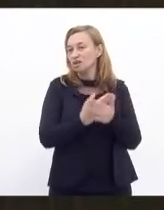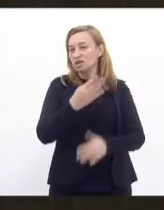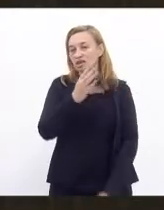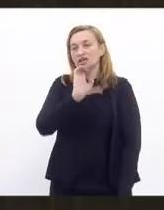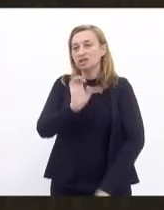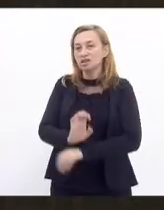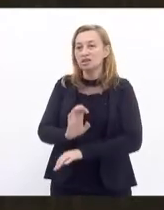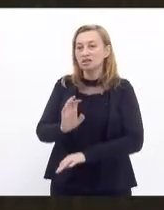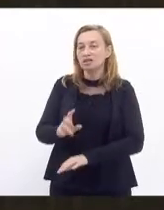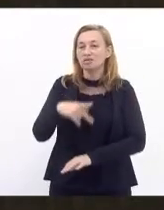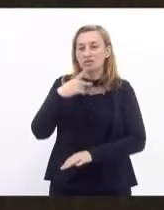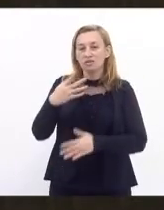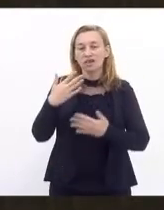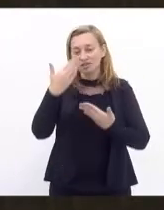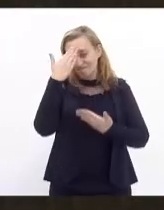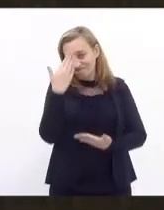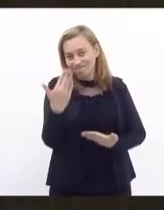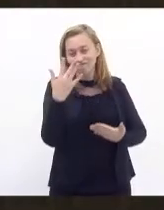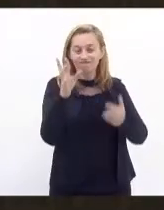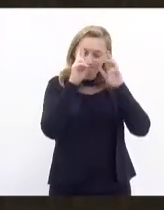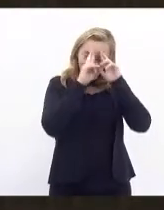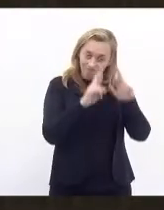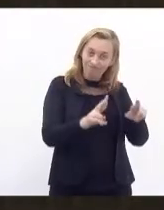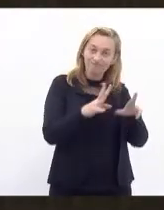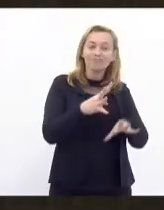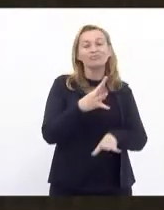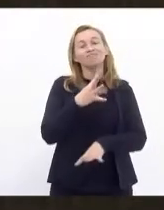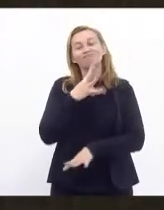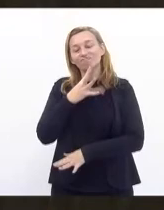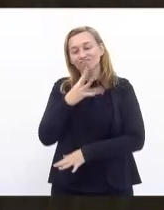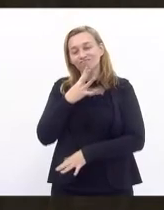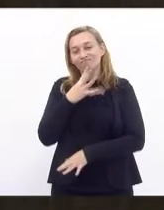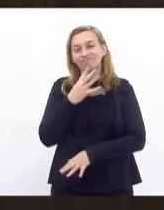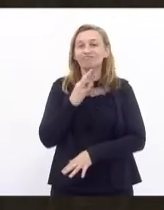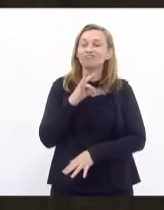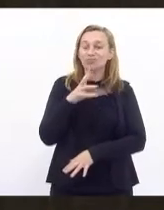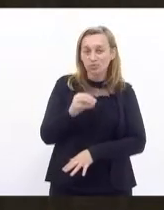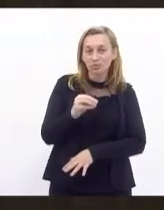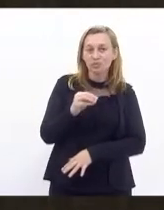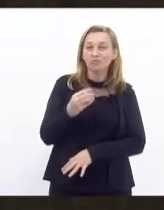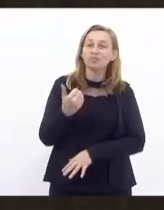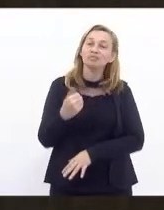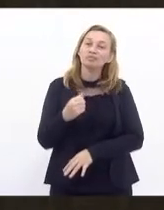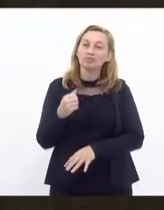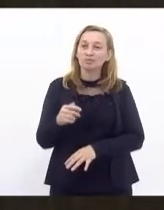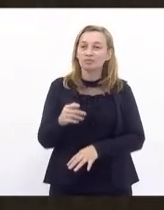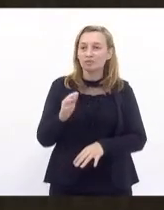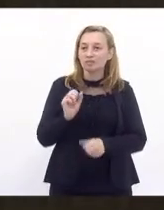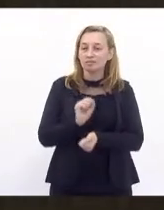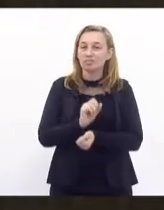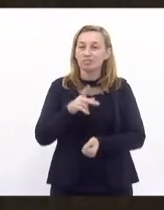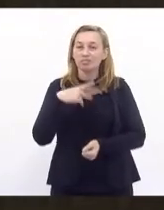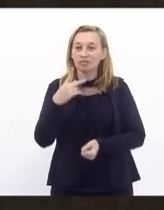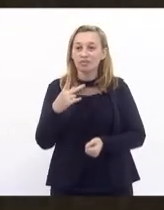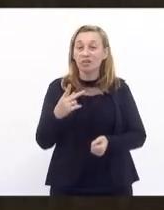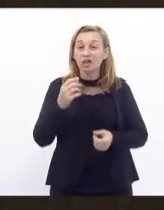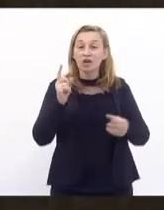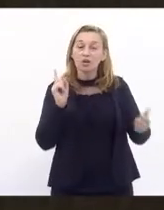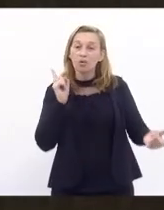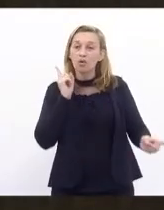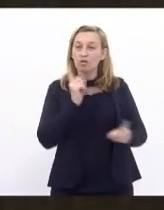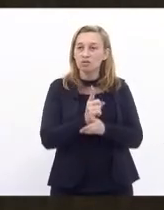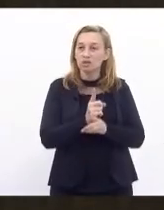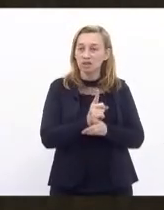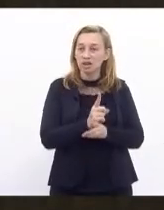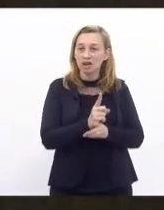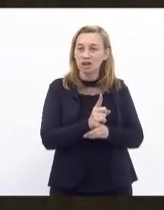com a palavra de gratidão, de respeito, de reconhecimento, mas isso tudo tem que sair do discurso e encontrar materialidade